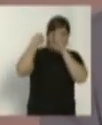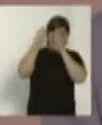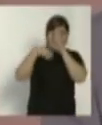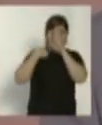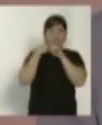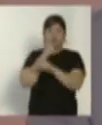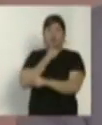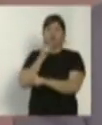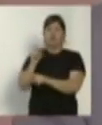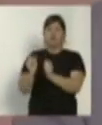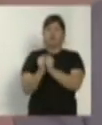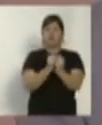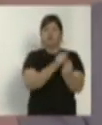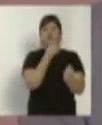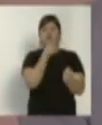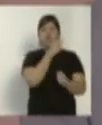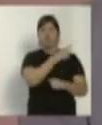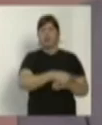ele